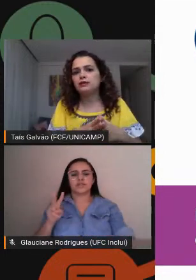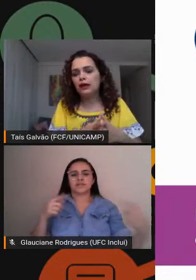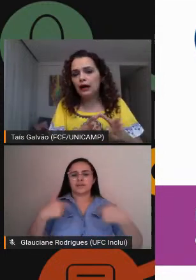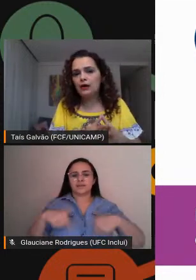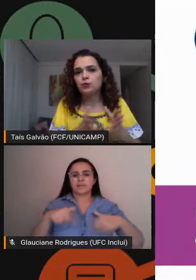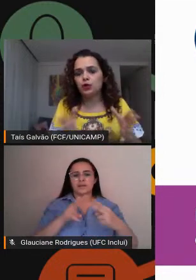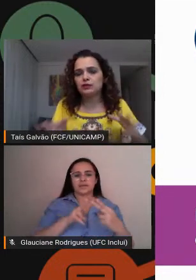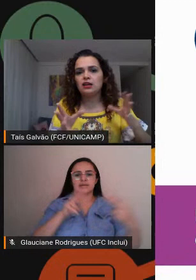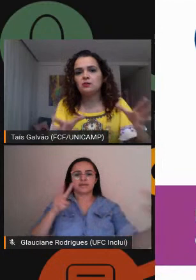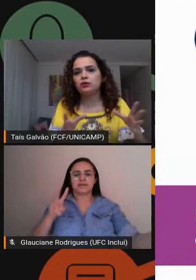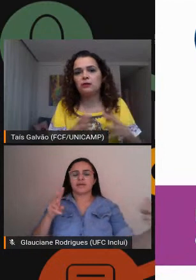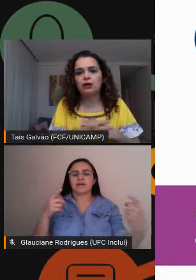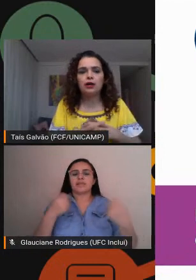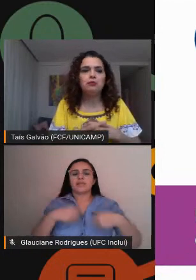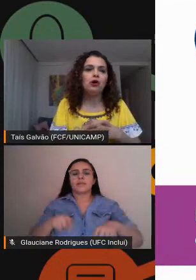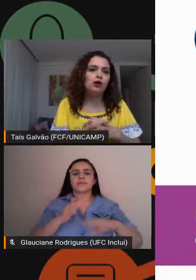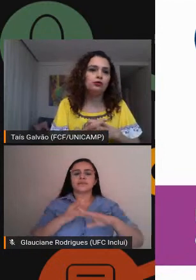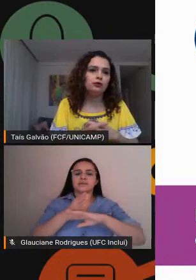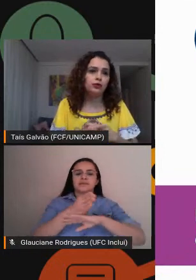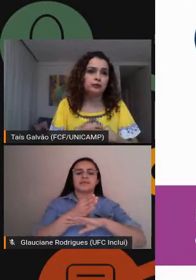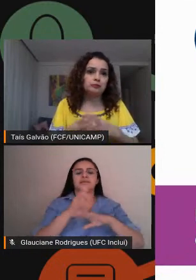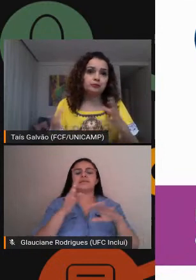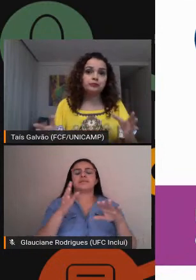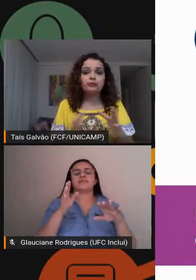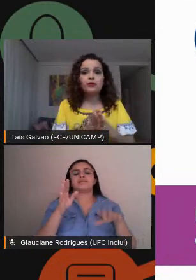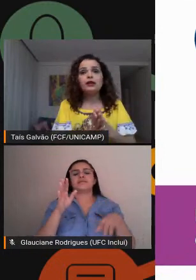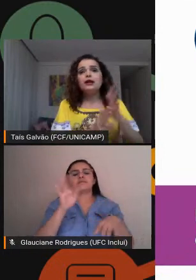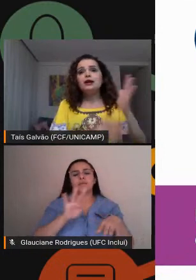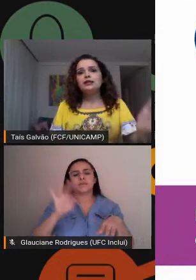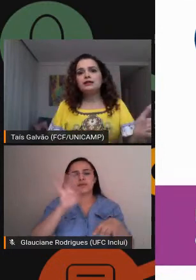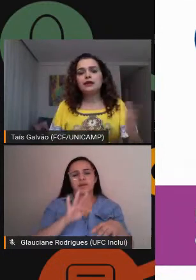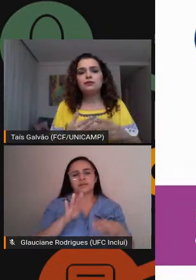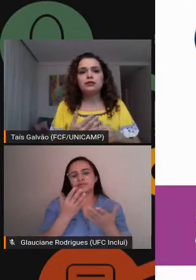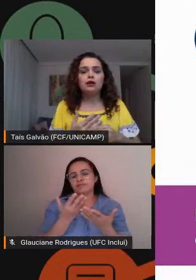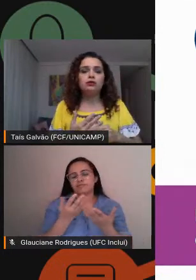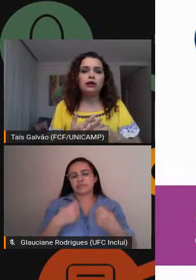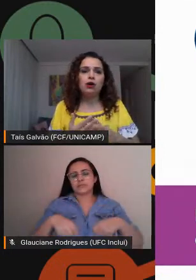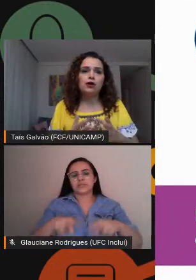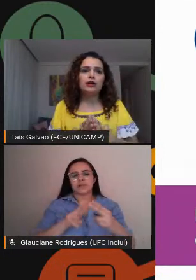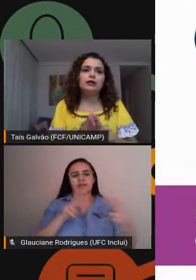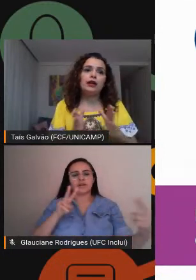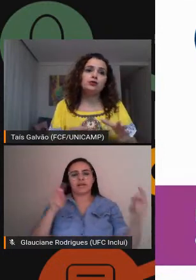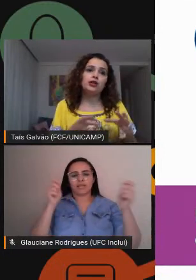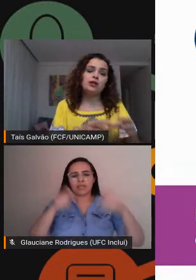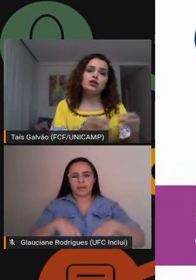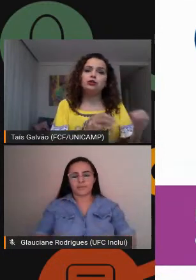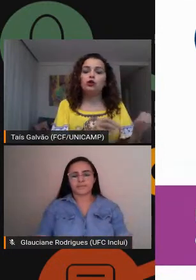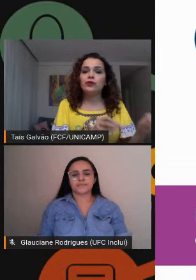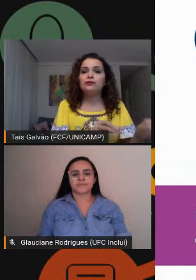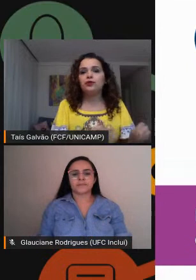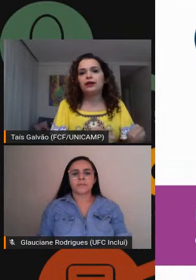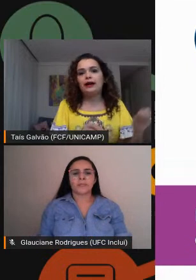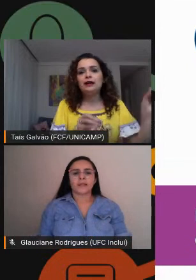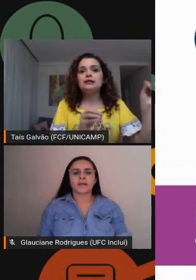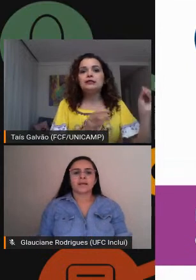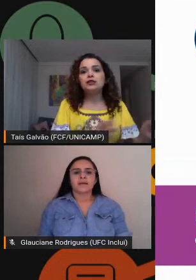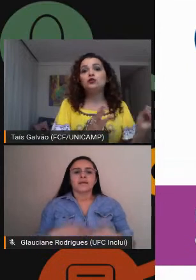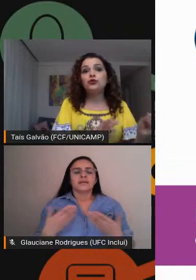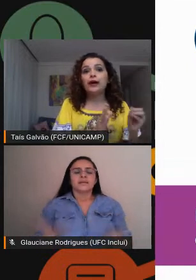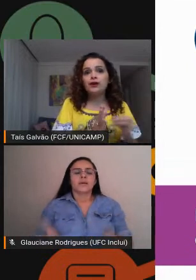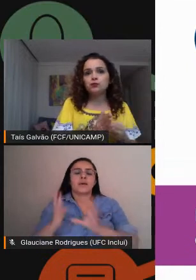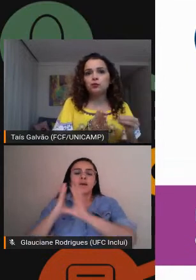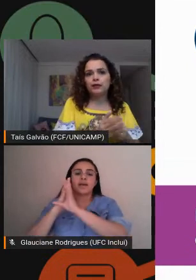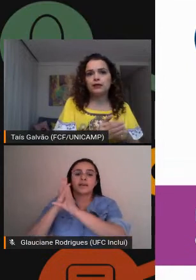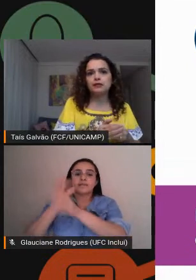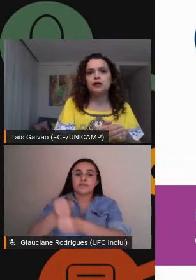para a universidade, por exemplo, trabalho remoto, enfim. E essa revisão da Cochrane, ela justamente tentou verificar se